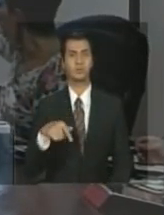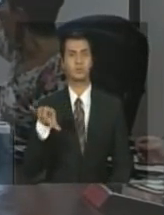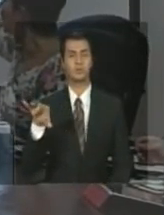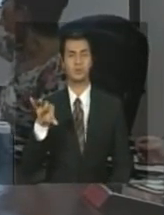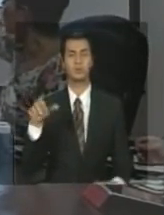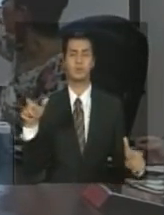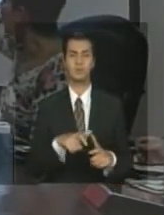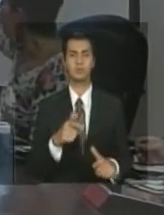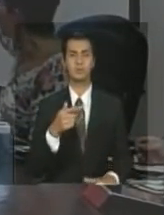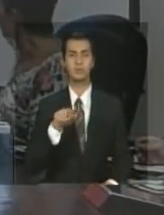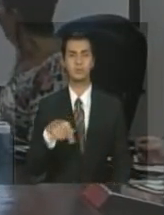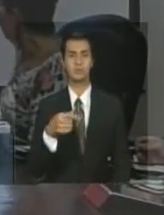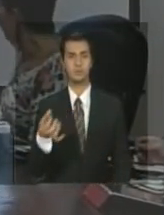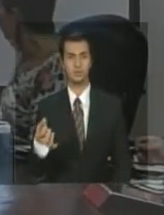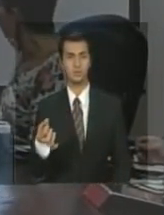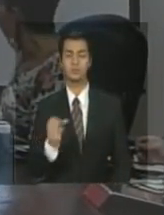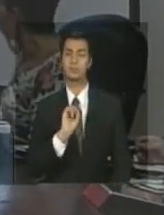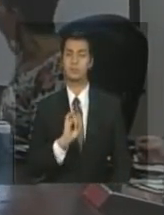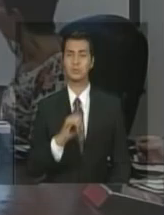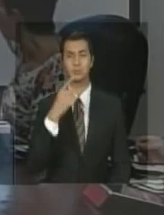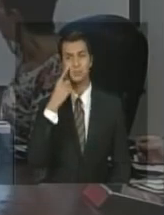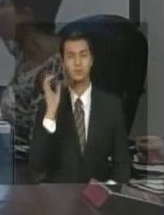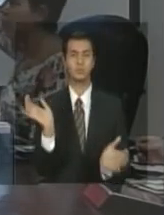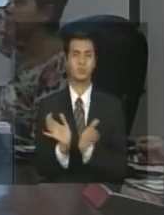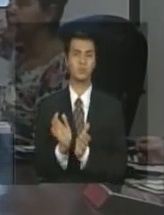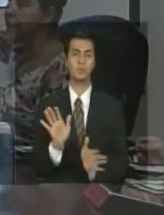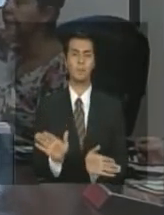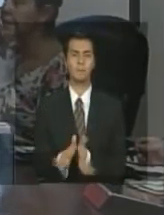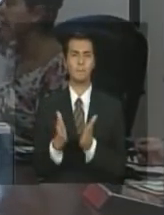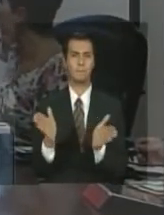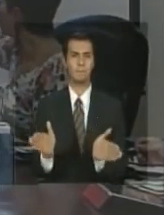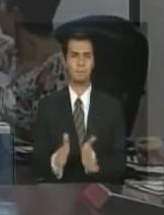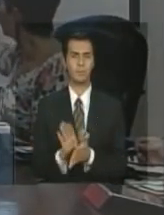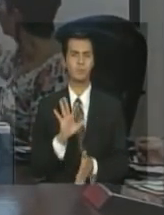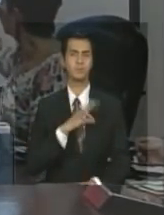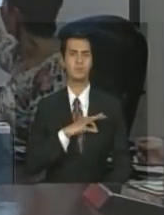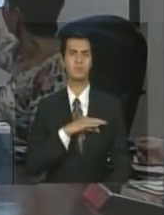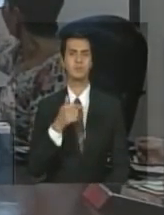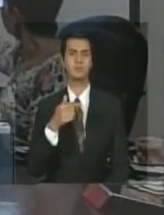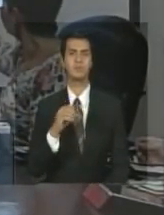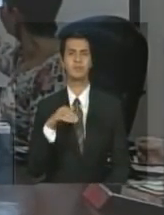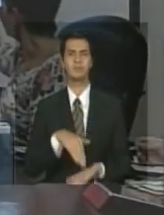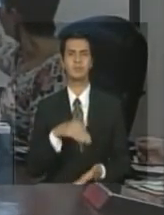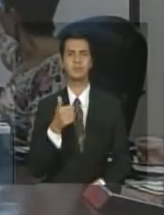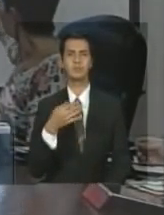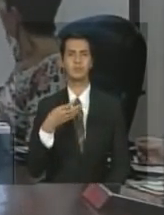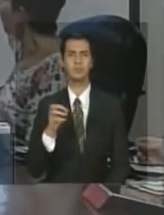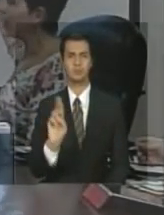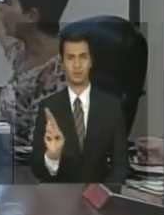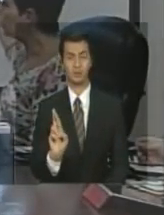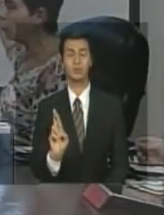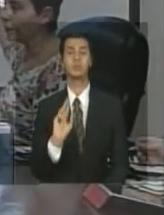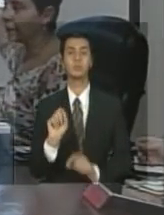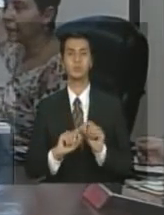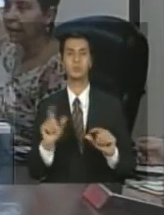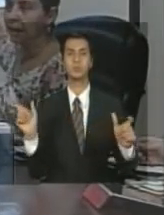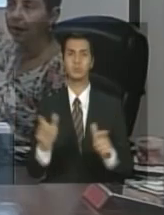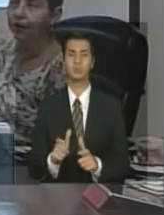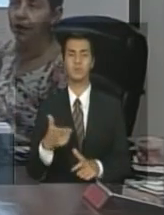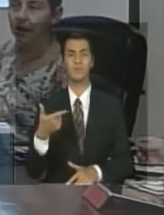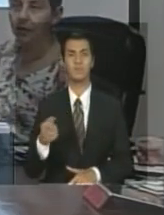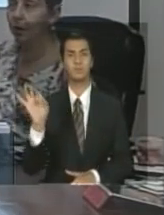se você pegar somente a faixa de pobres, ou seja, entre 70 e 140, cai de 20 para